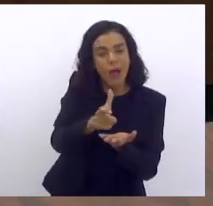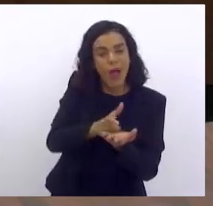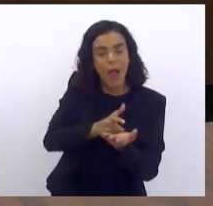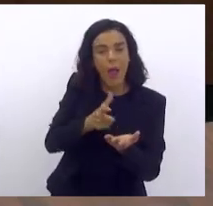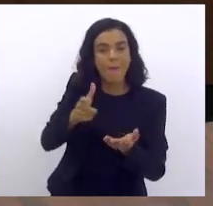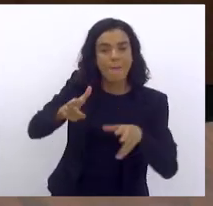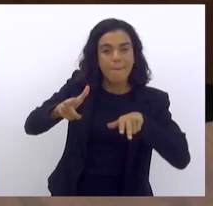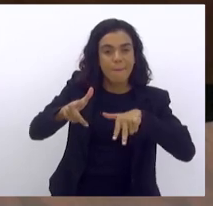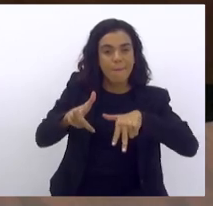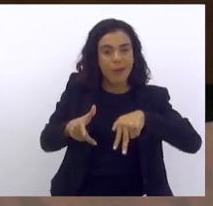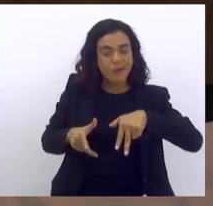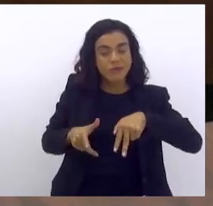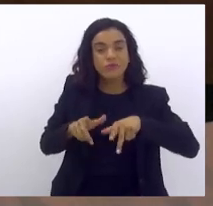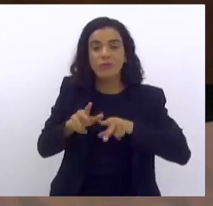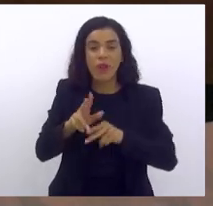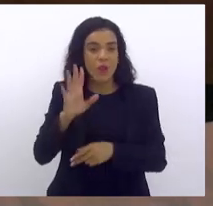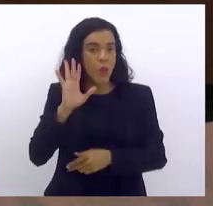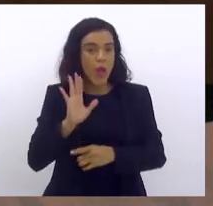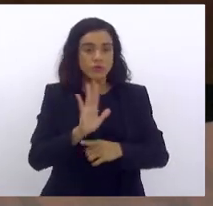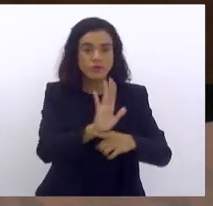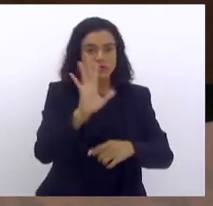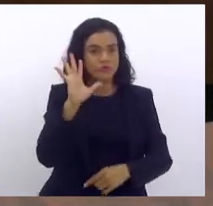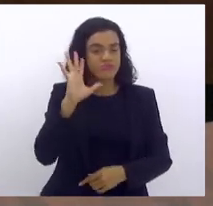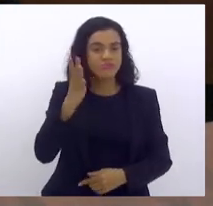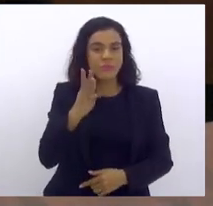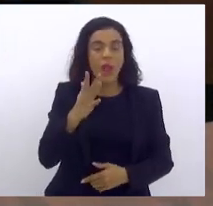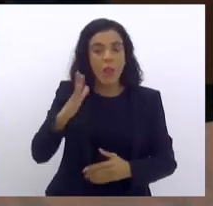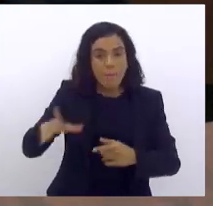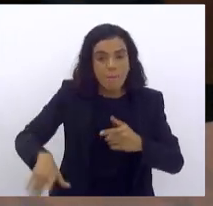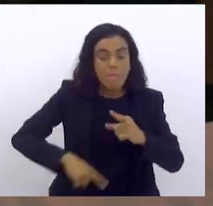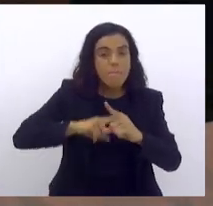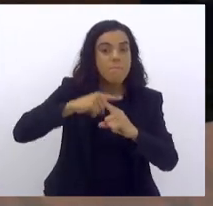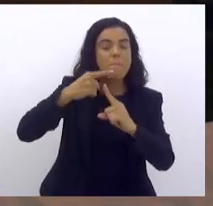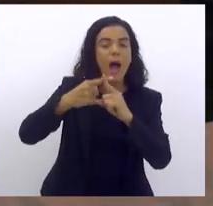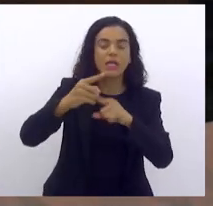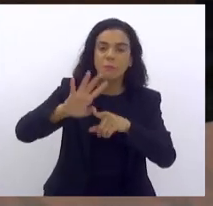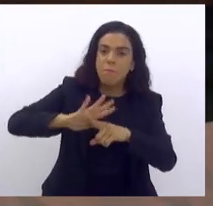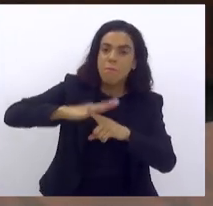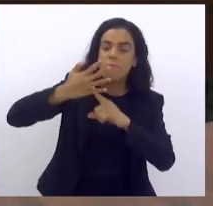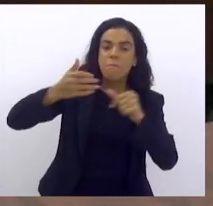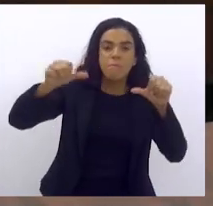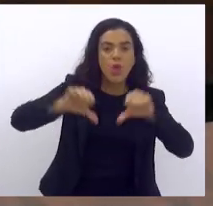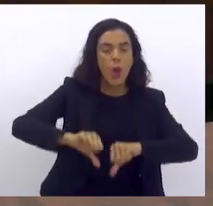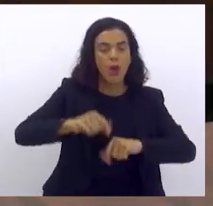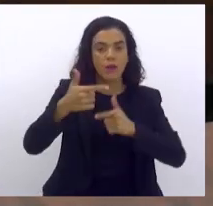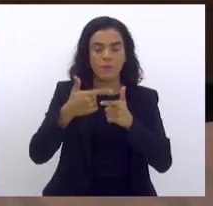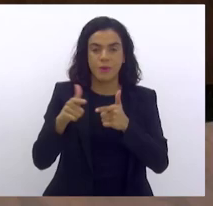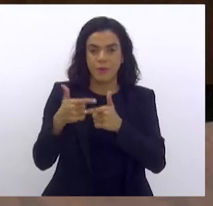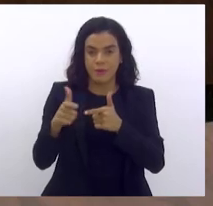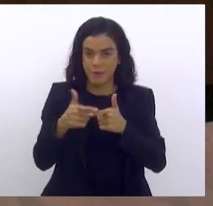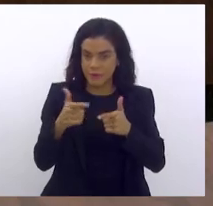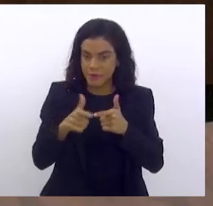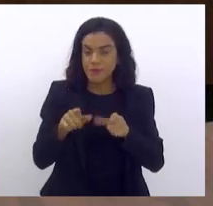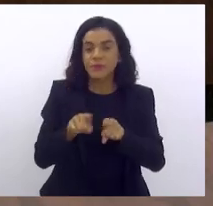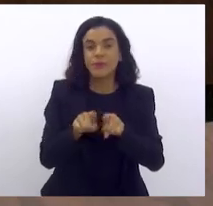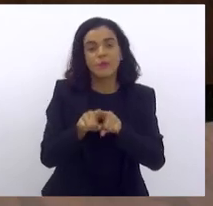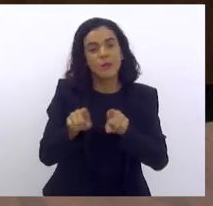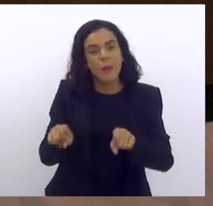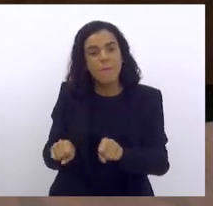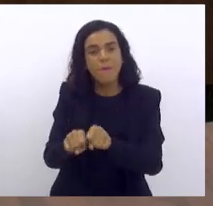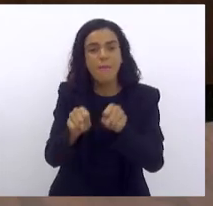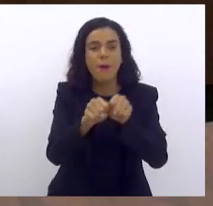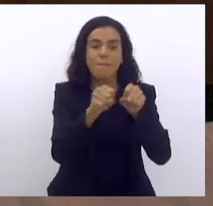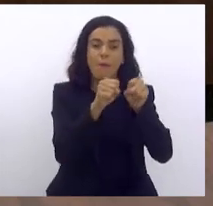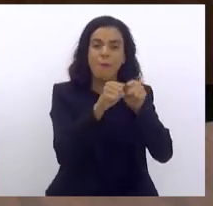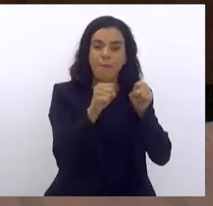solucionar casos, eles corroboram com problemas, com prisões injustas que, inclusive, geram dano ao erário do